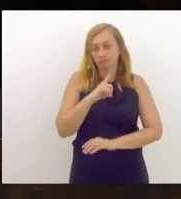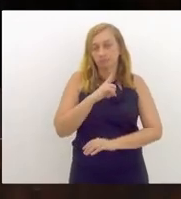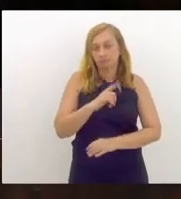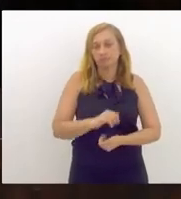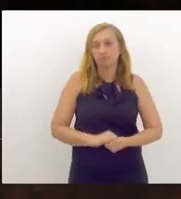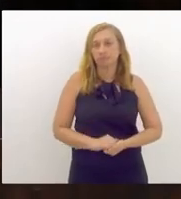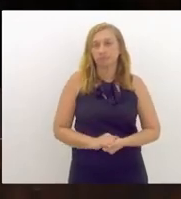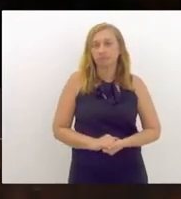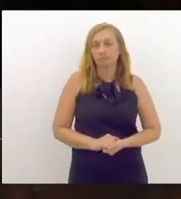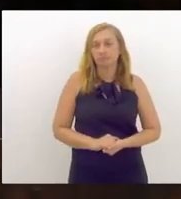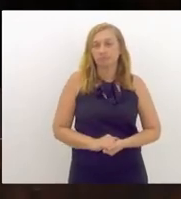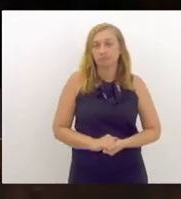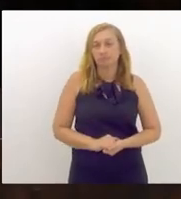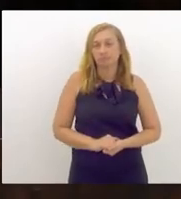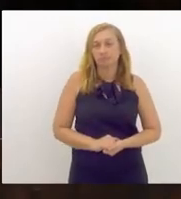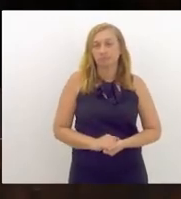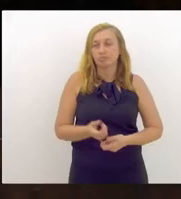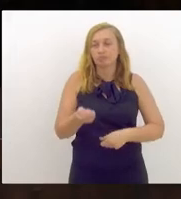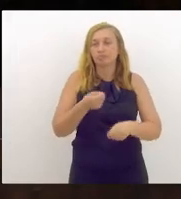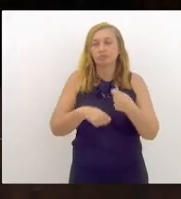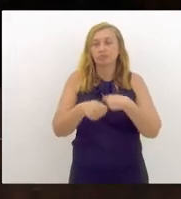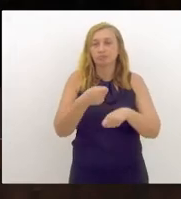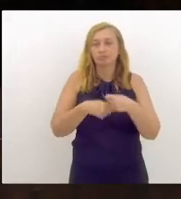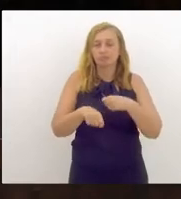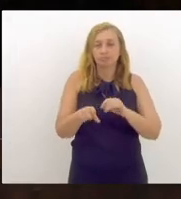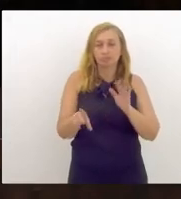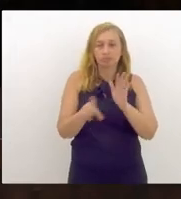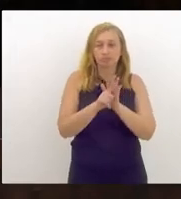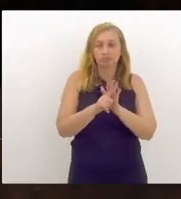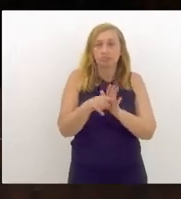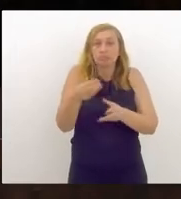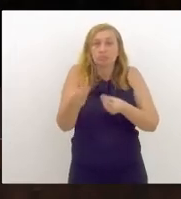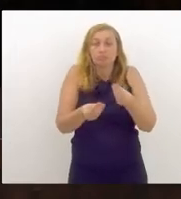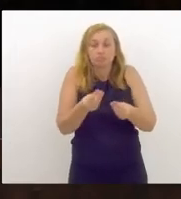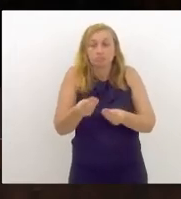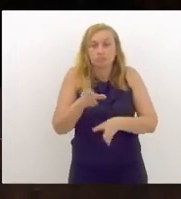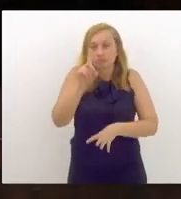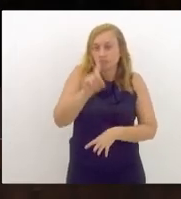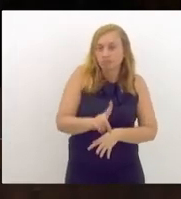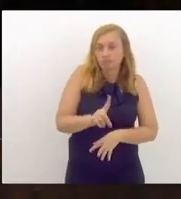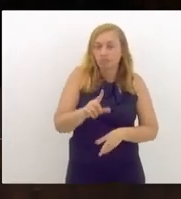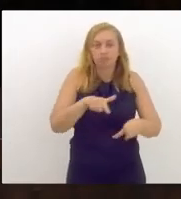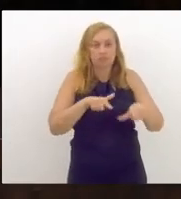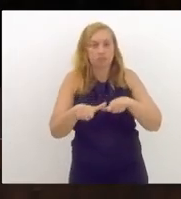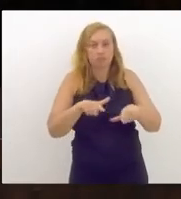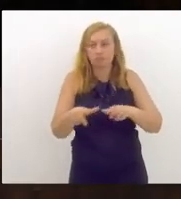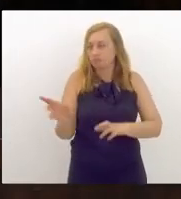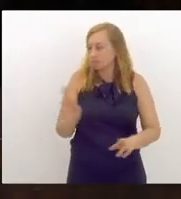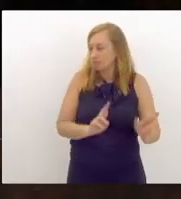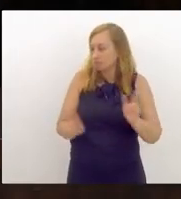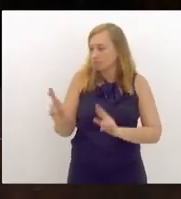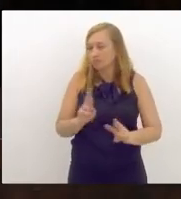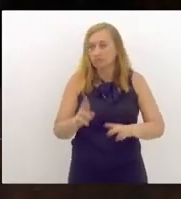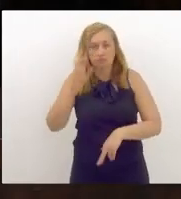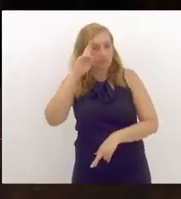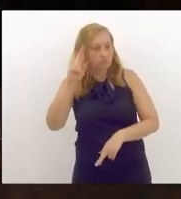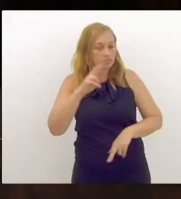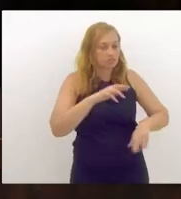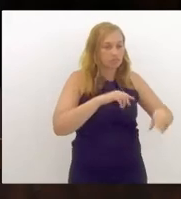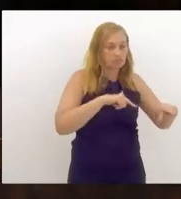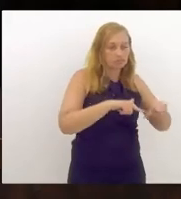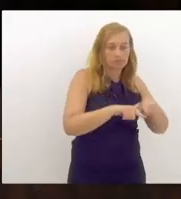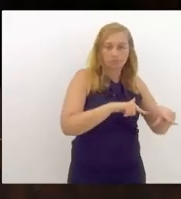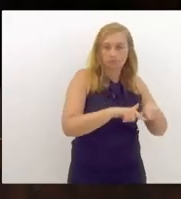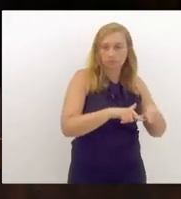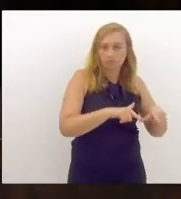consta da legislação é o negociado sobre o legislado e como no direito do trabalho como nas relações de patrão e de empregada e